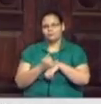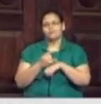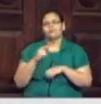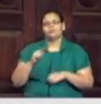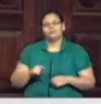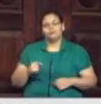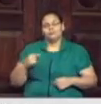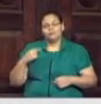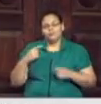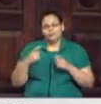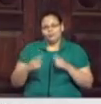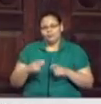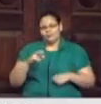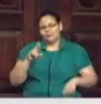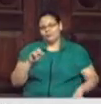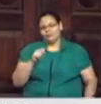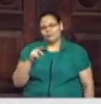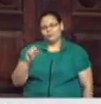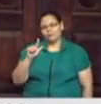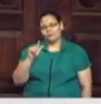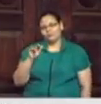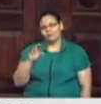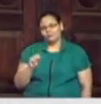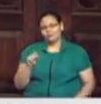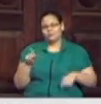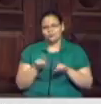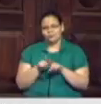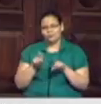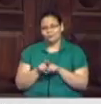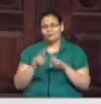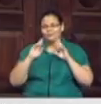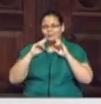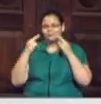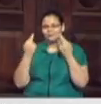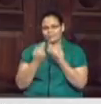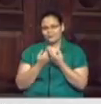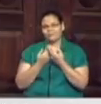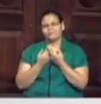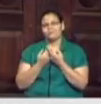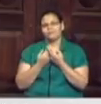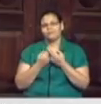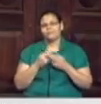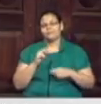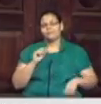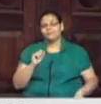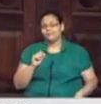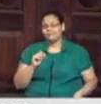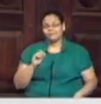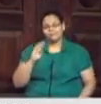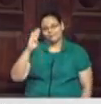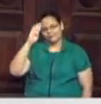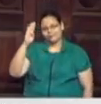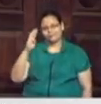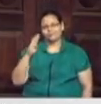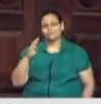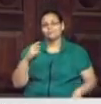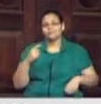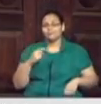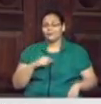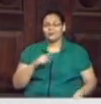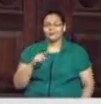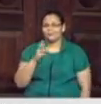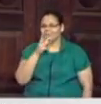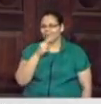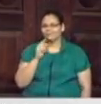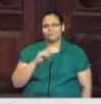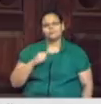também. Eu quero aqui dizer que estas reuniões, antes tarde do que nunca, mas já deveriam ter acontecido